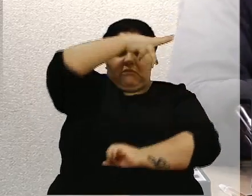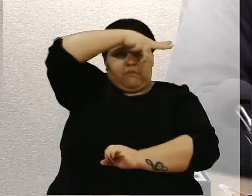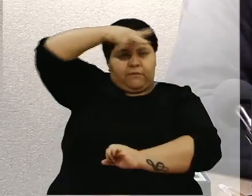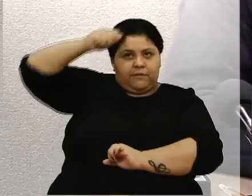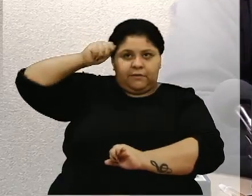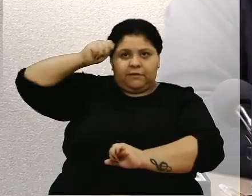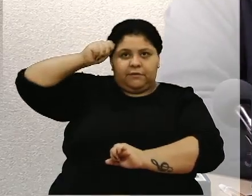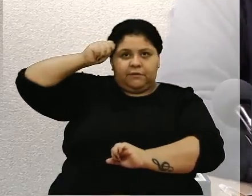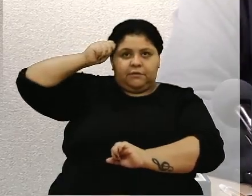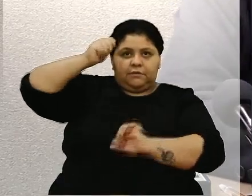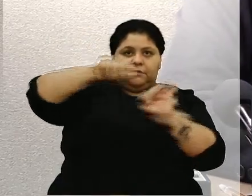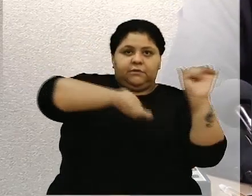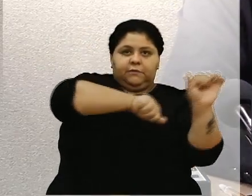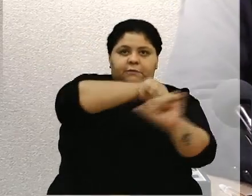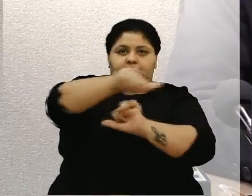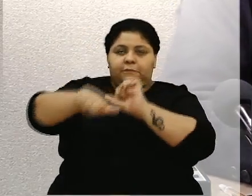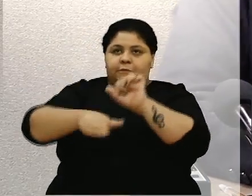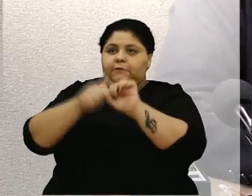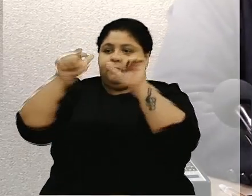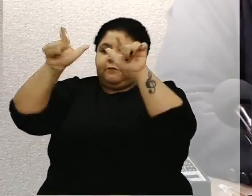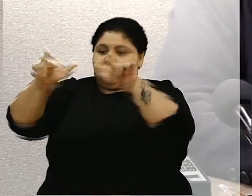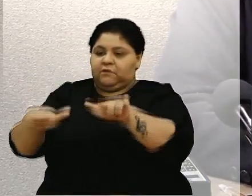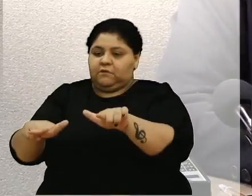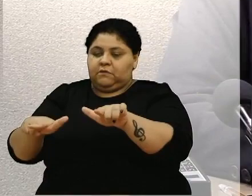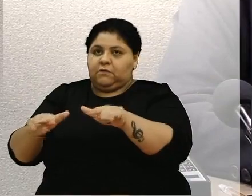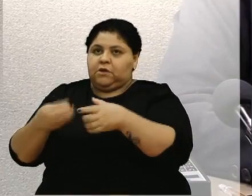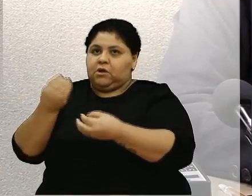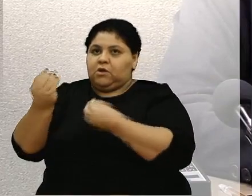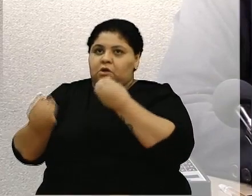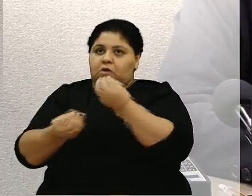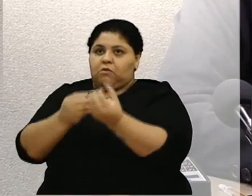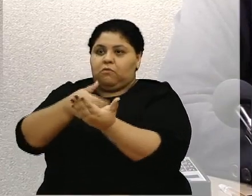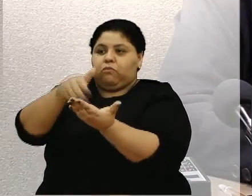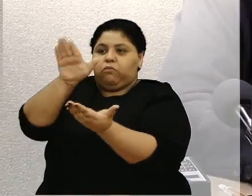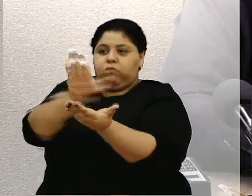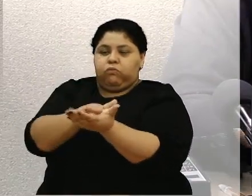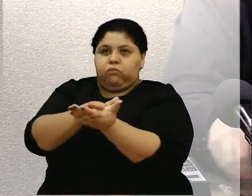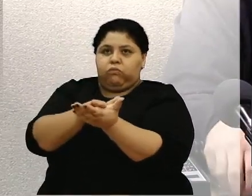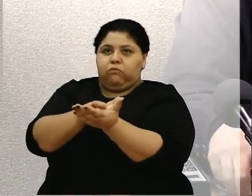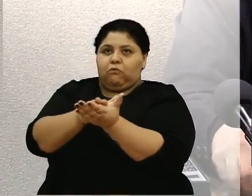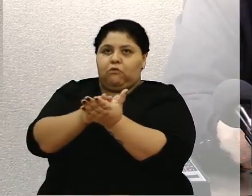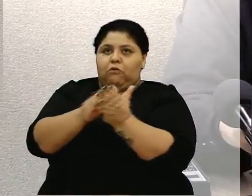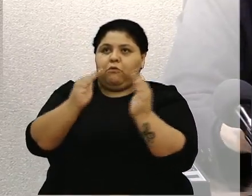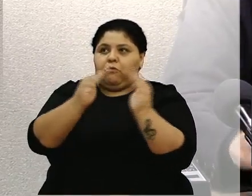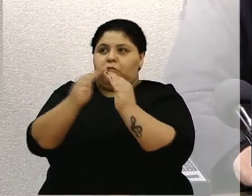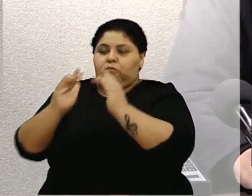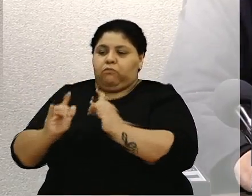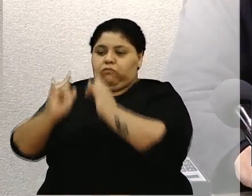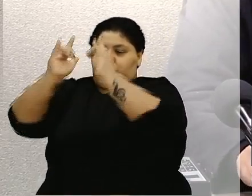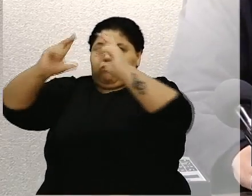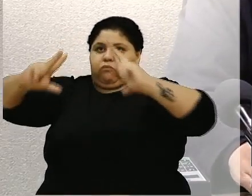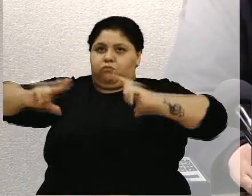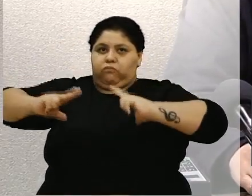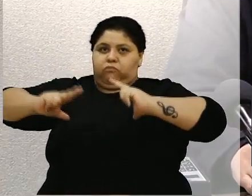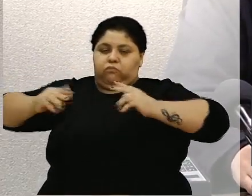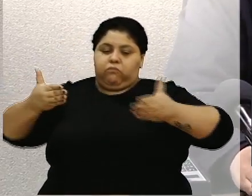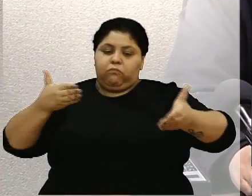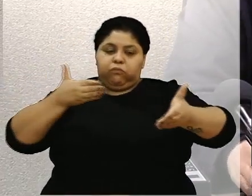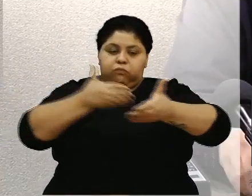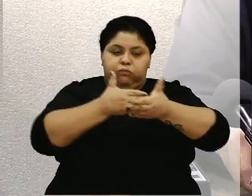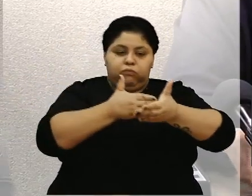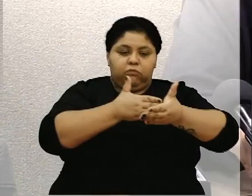a permutar a área de sua propriedade como forma de indenização de imóvel particular atingido por diretriz